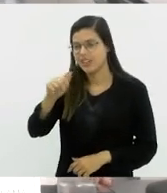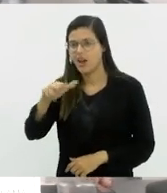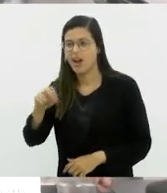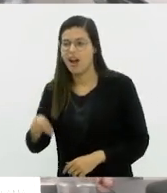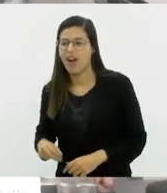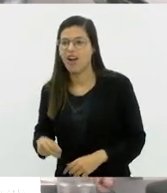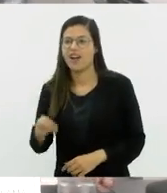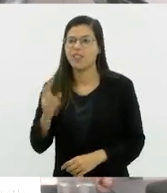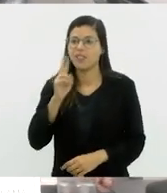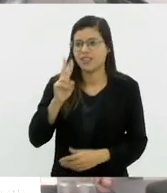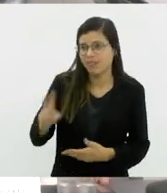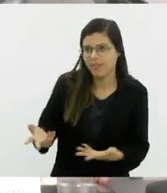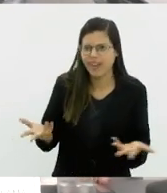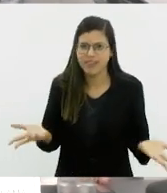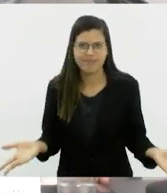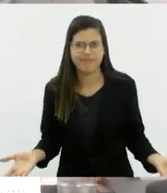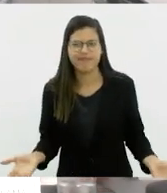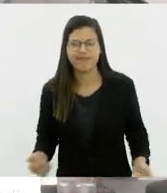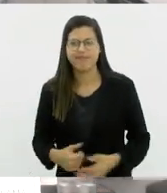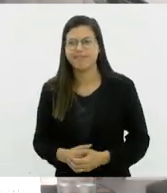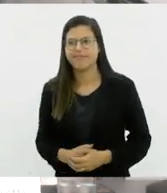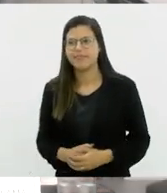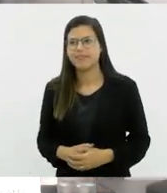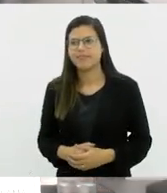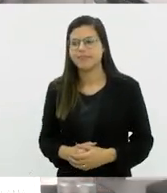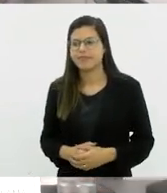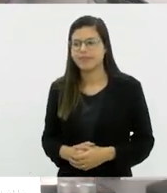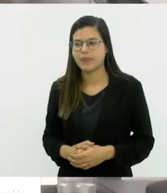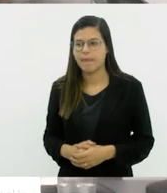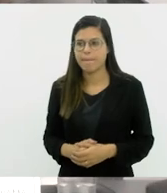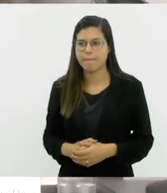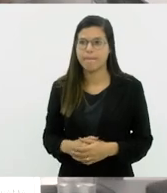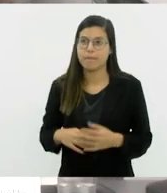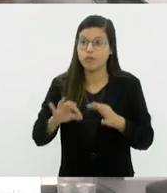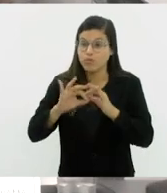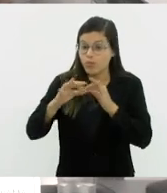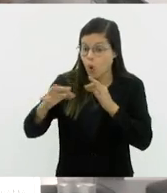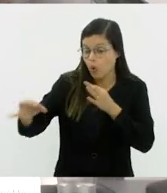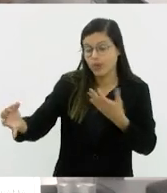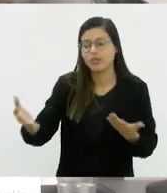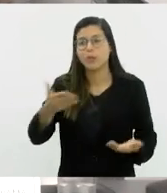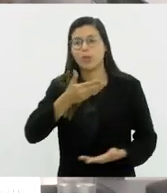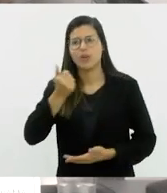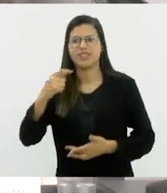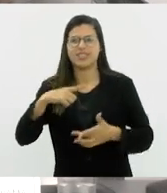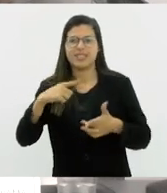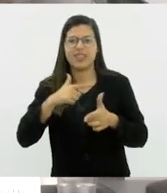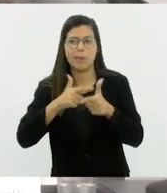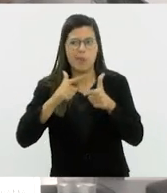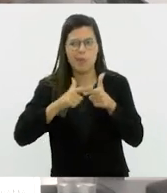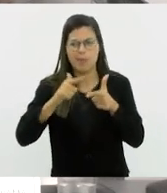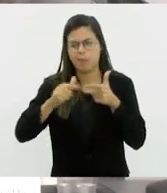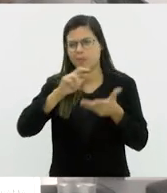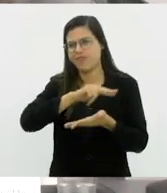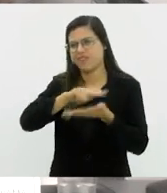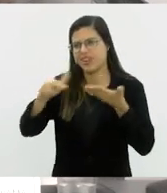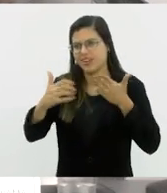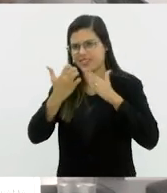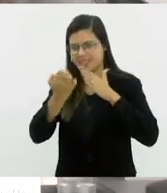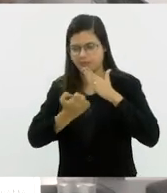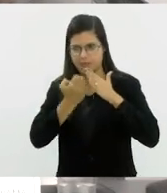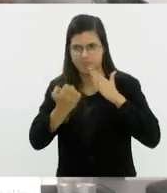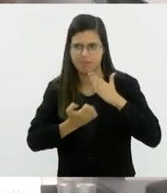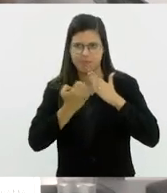também. Muito bem. Então, nós temos alguns problemas. Temos várias empresas, eu